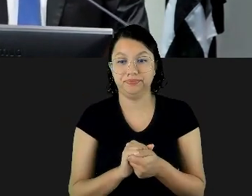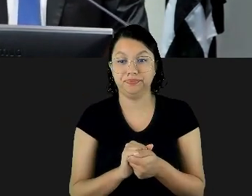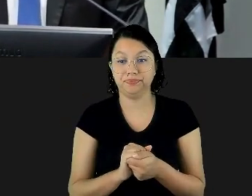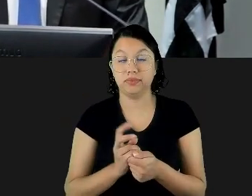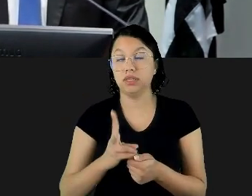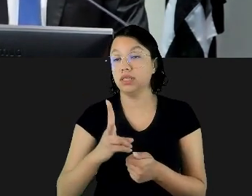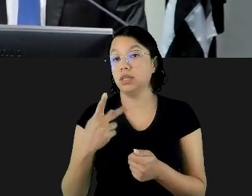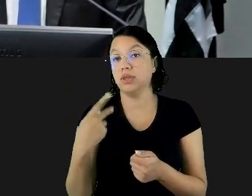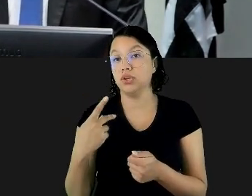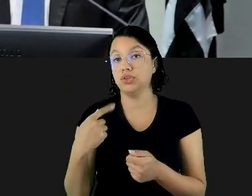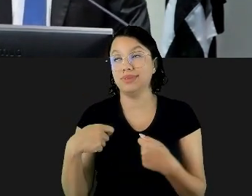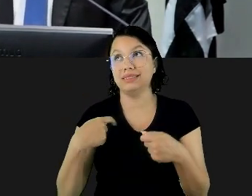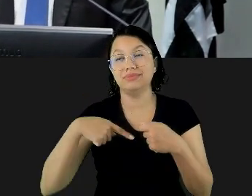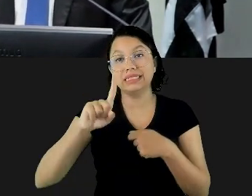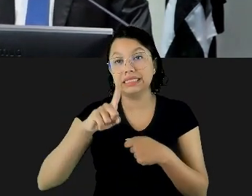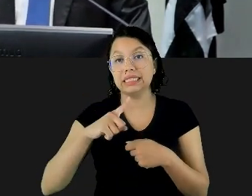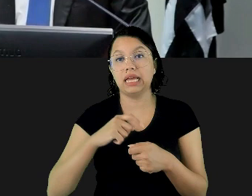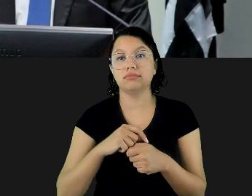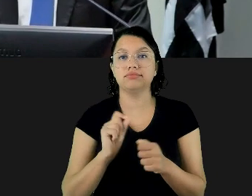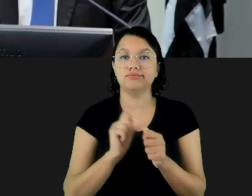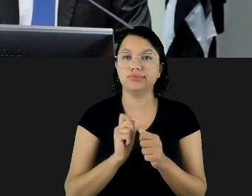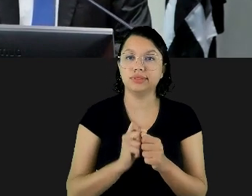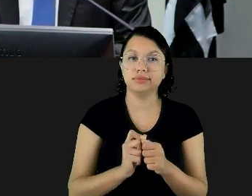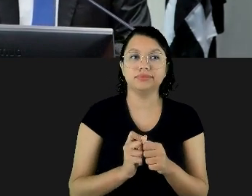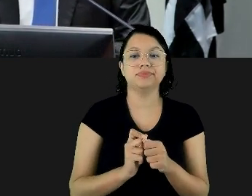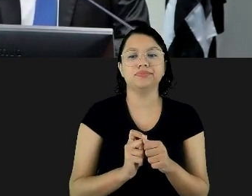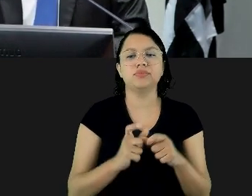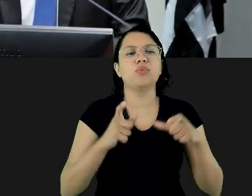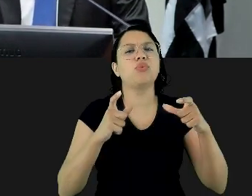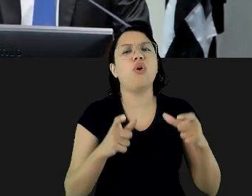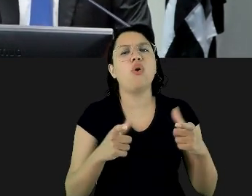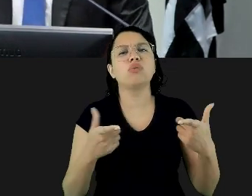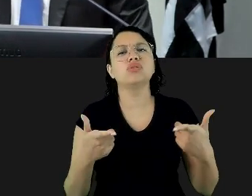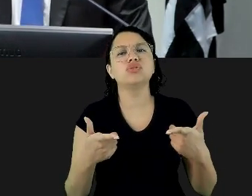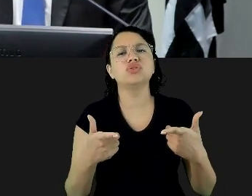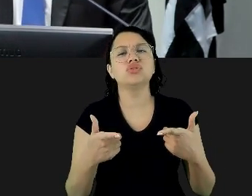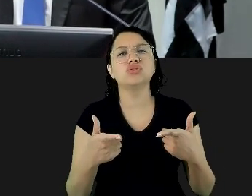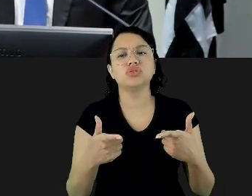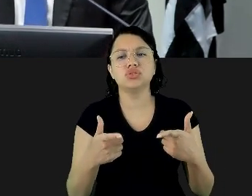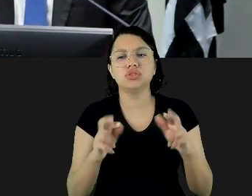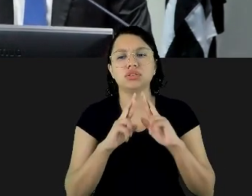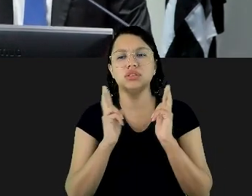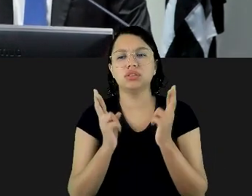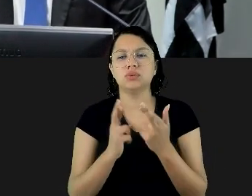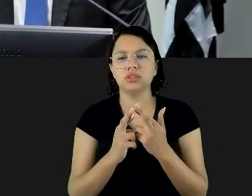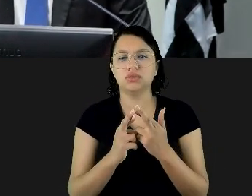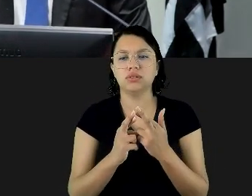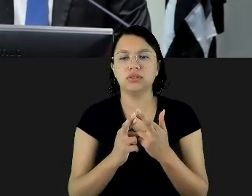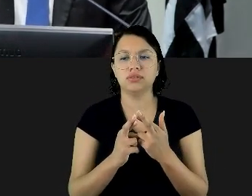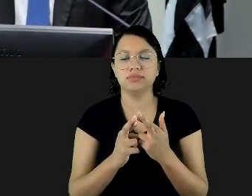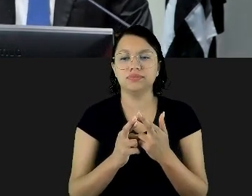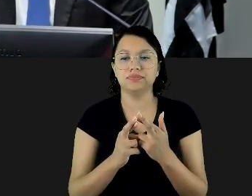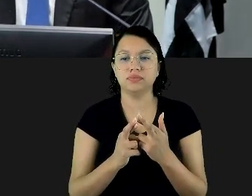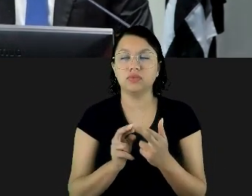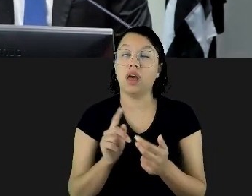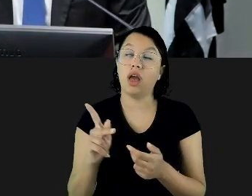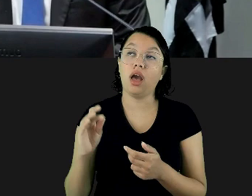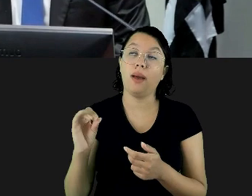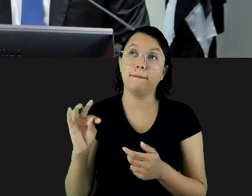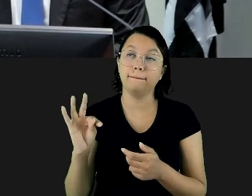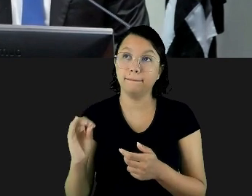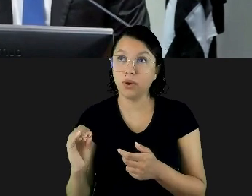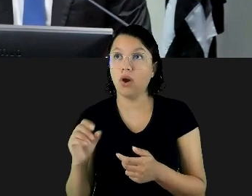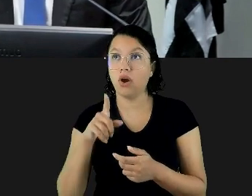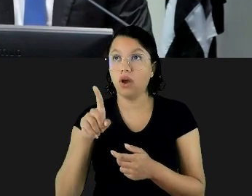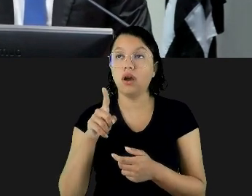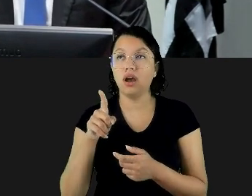que ir lá fazer campanha, falava, por onde que é a reunião amanhã? Porto Murtinho. Aí o pessoal já, meu Deus, como que é longe